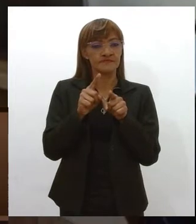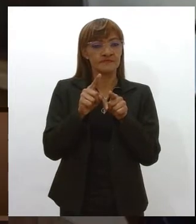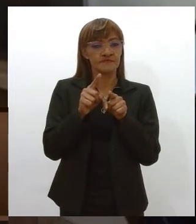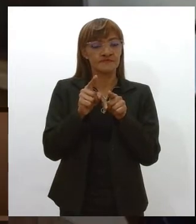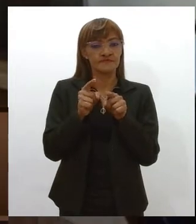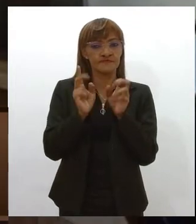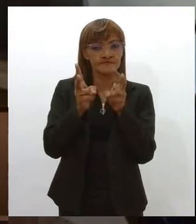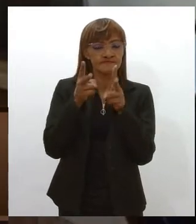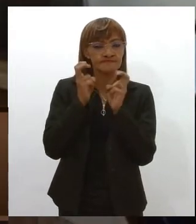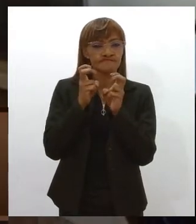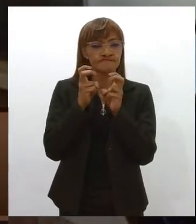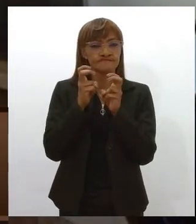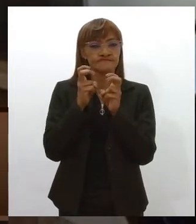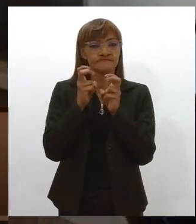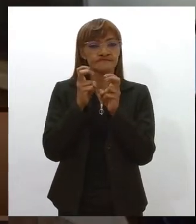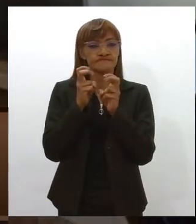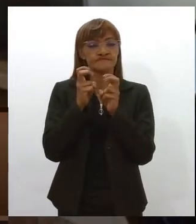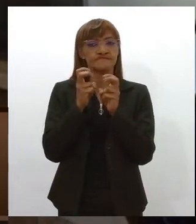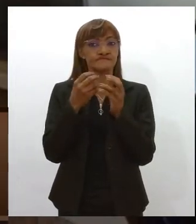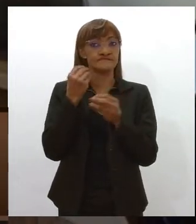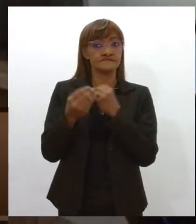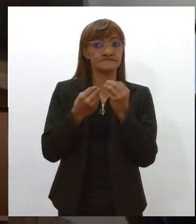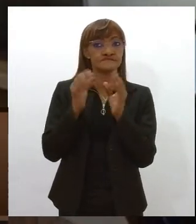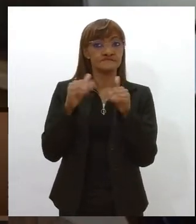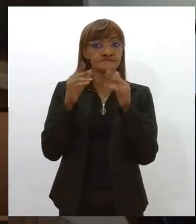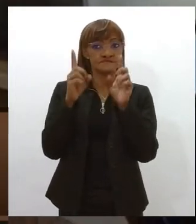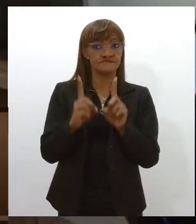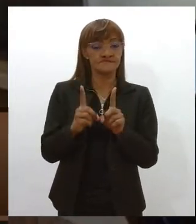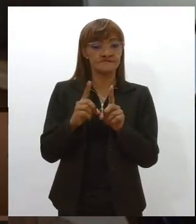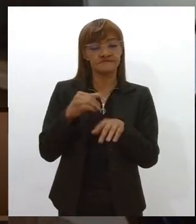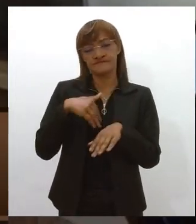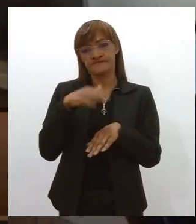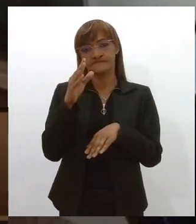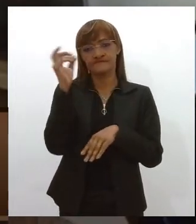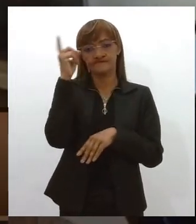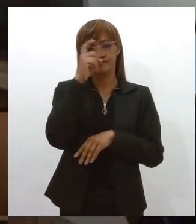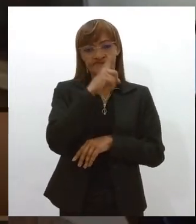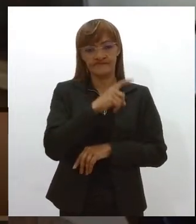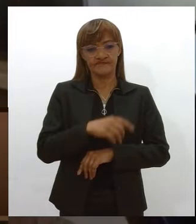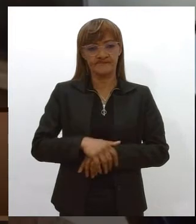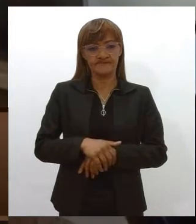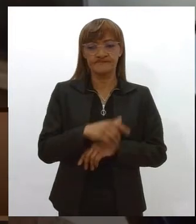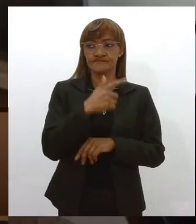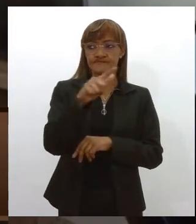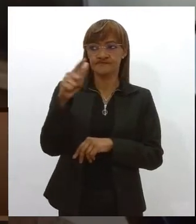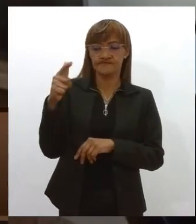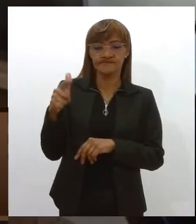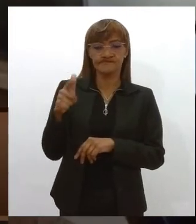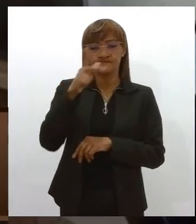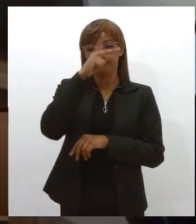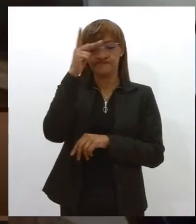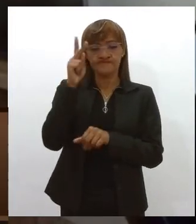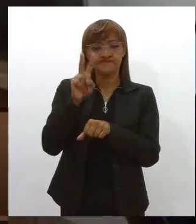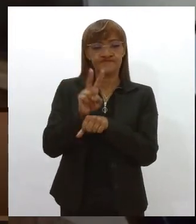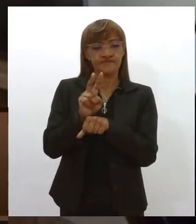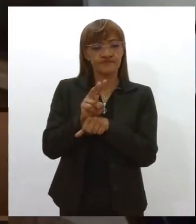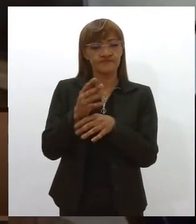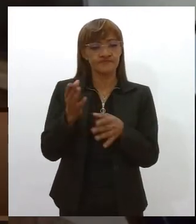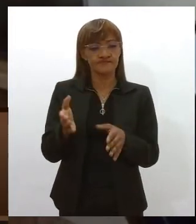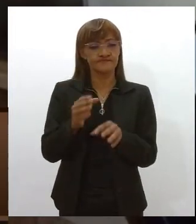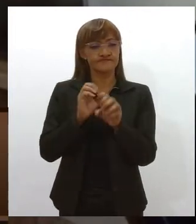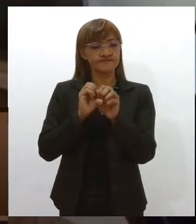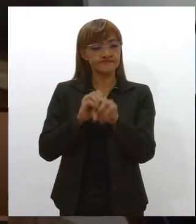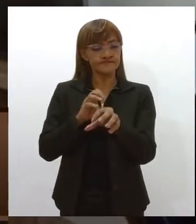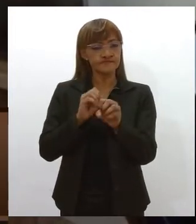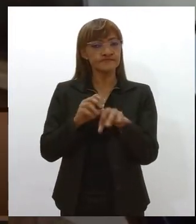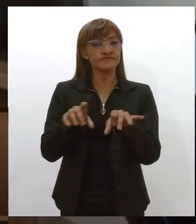complicado, né? Então, eu me vi em diversas histórias com outras mães, com outros cuidadores, né? Tanto na educação também, que